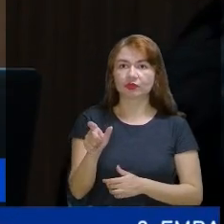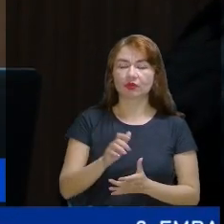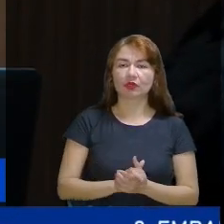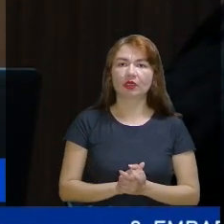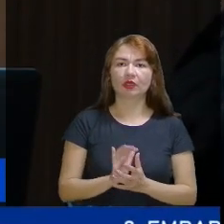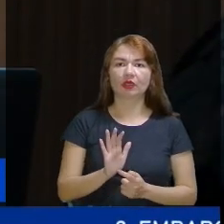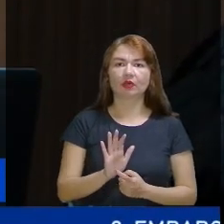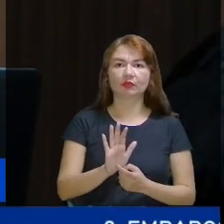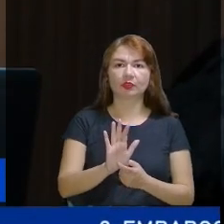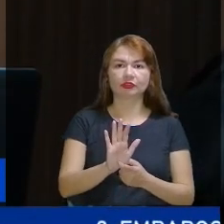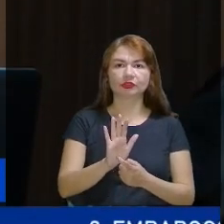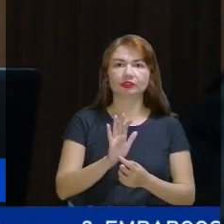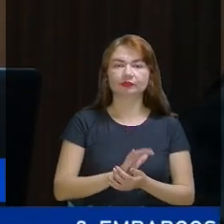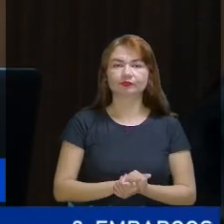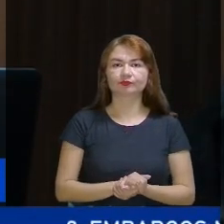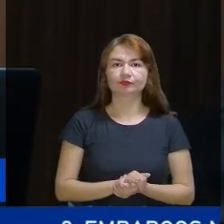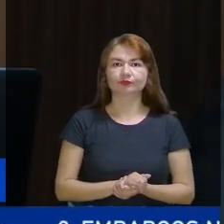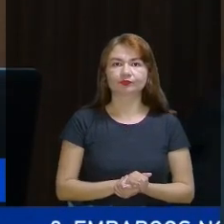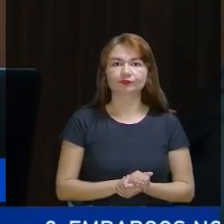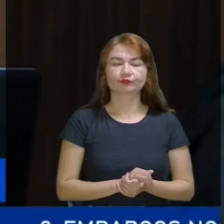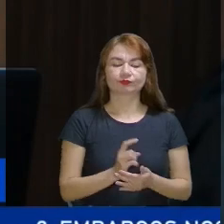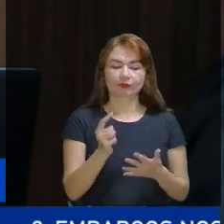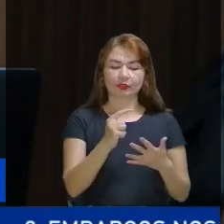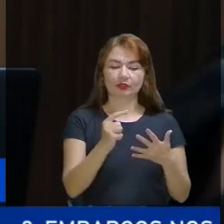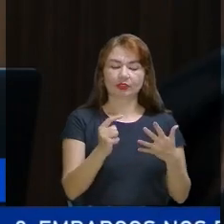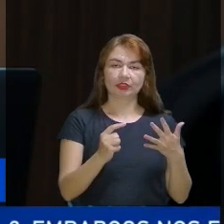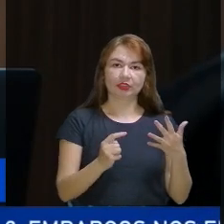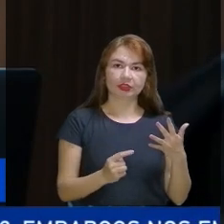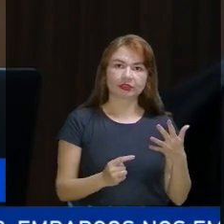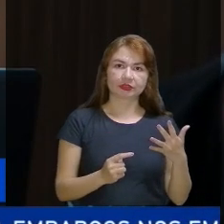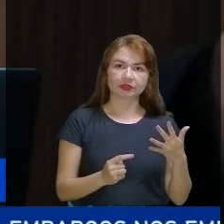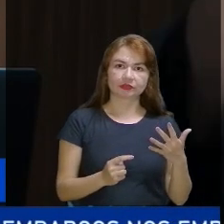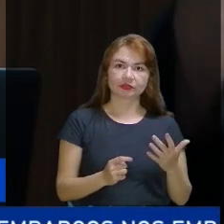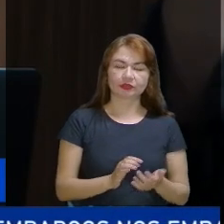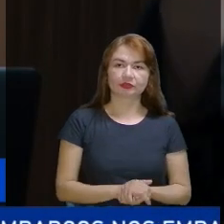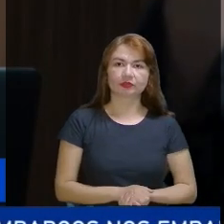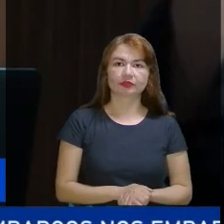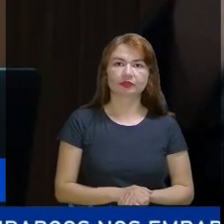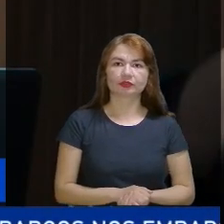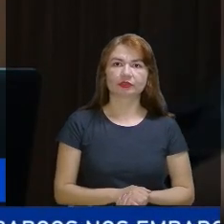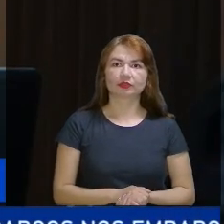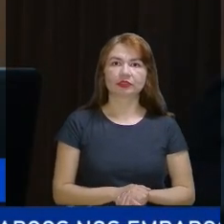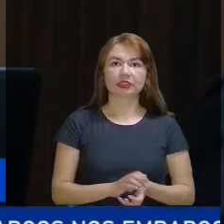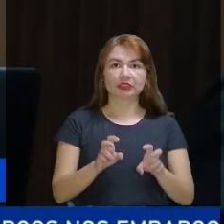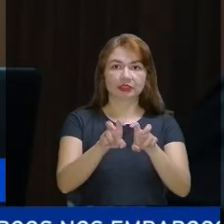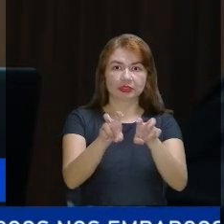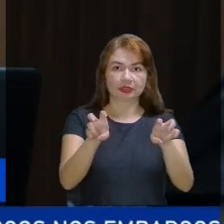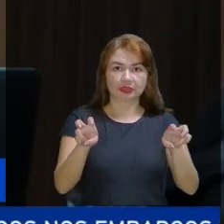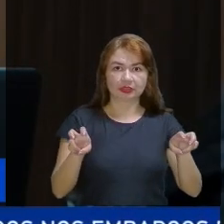tese, os requisitos. Portanto, como a Corte já tem afirmado,